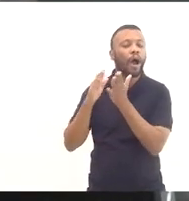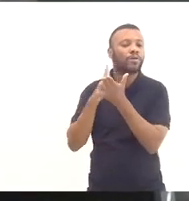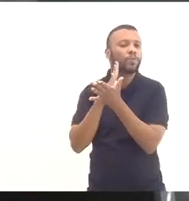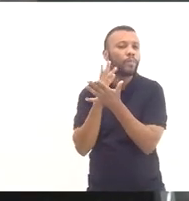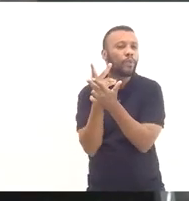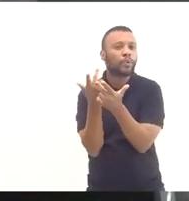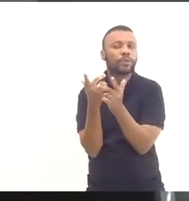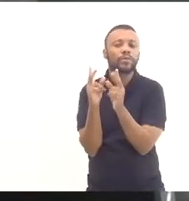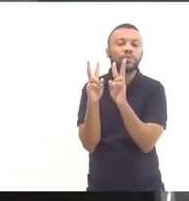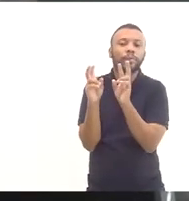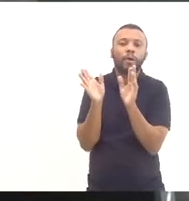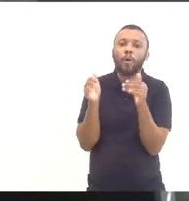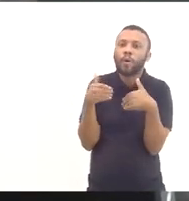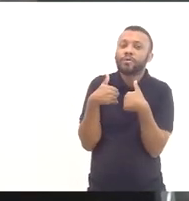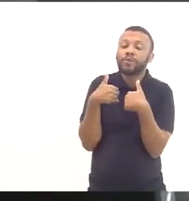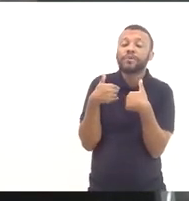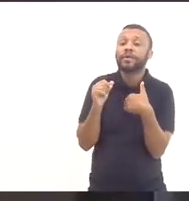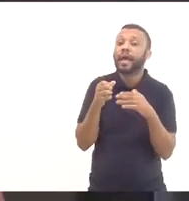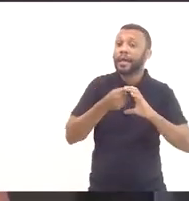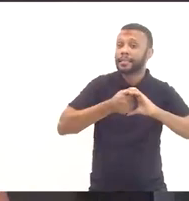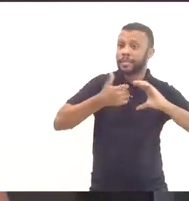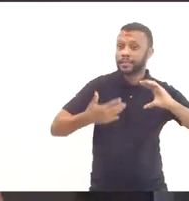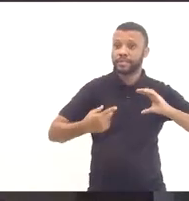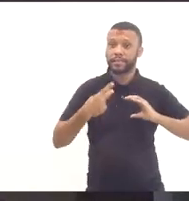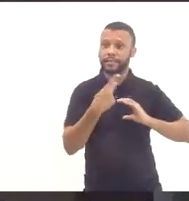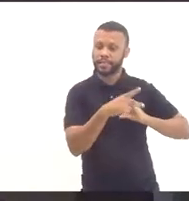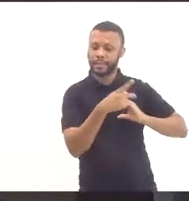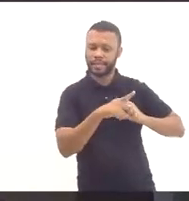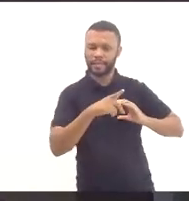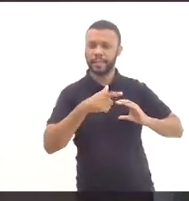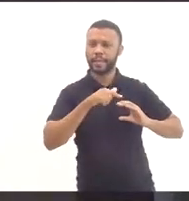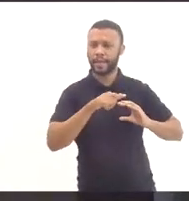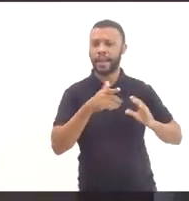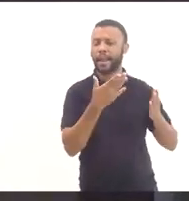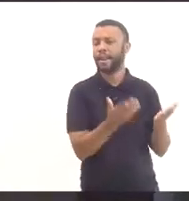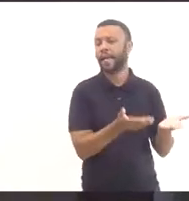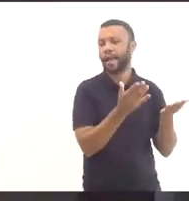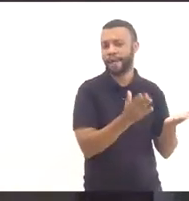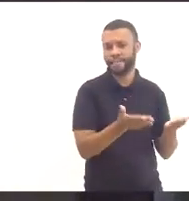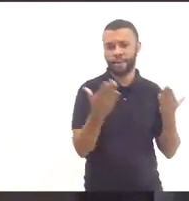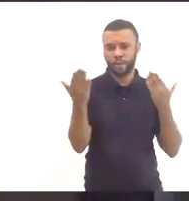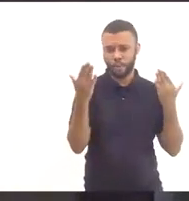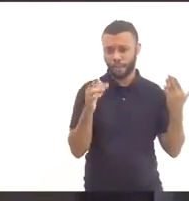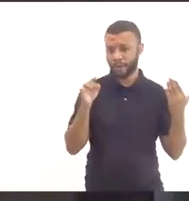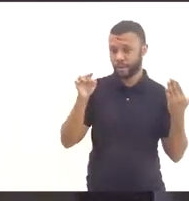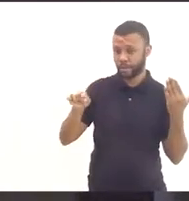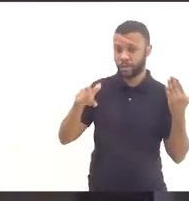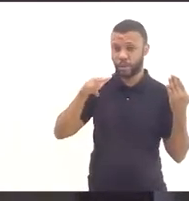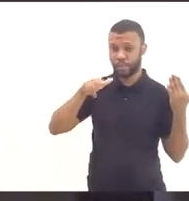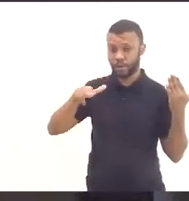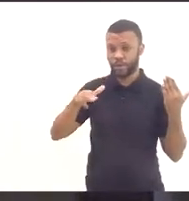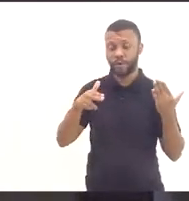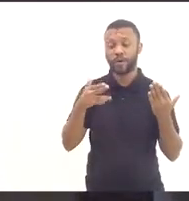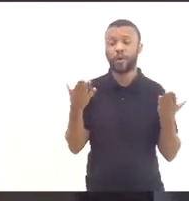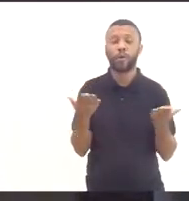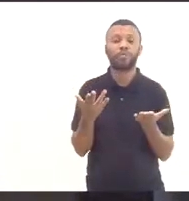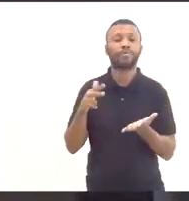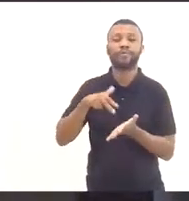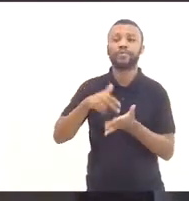alguns traços Bem mais leve do que o irmão eu vim aqui hoje falar sobre o Jorge e Miguel